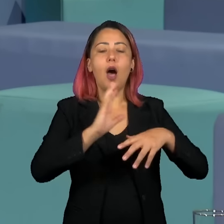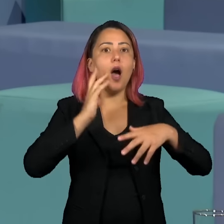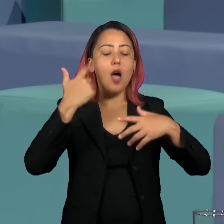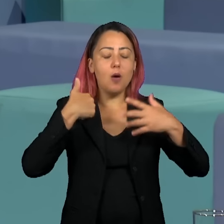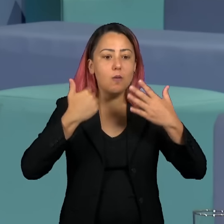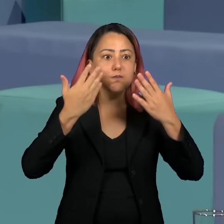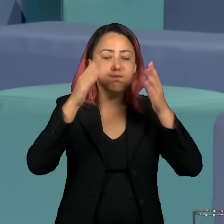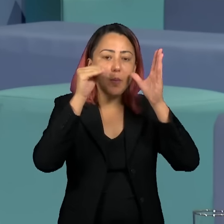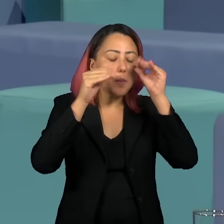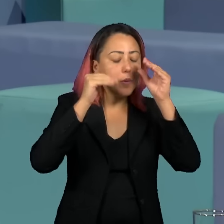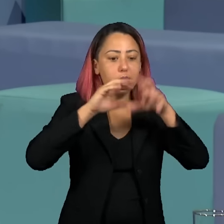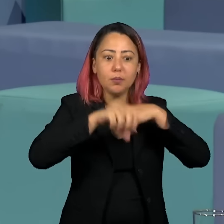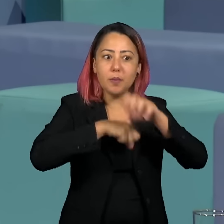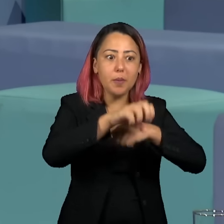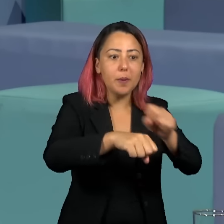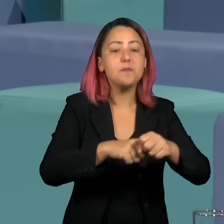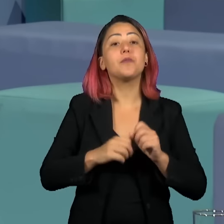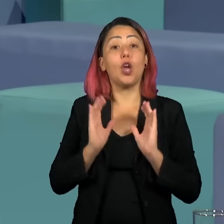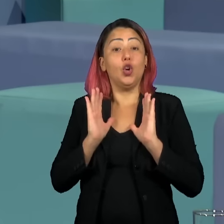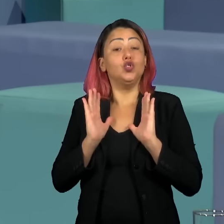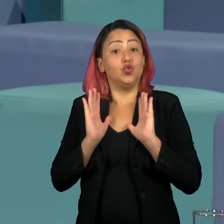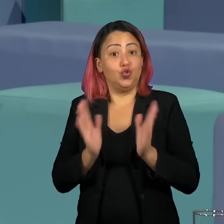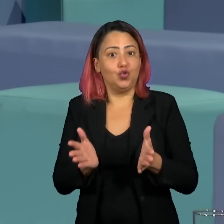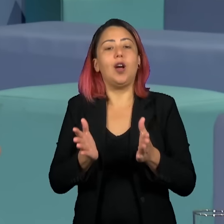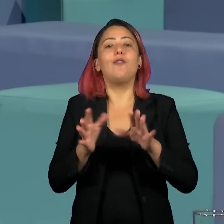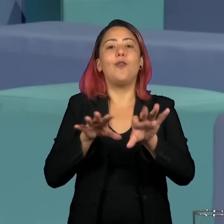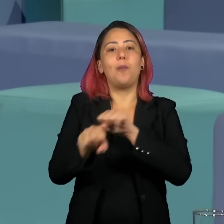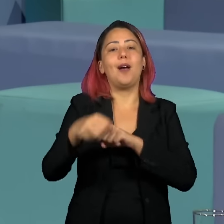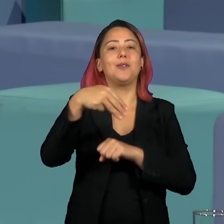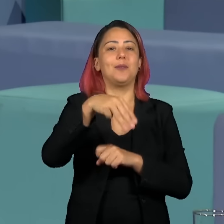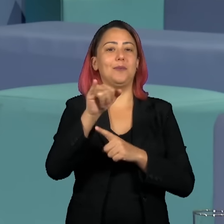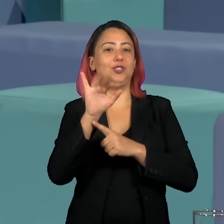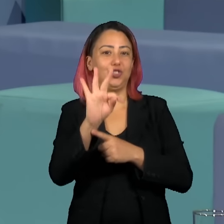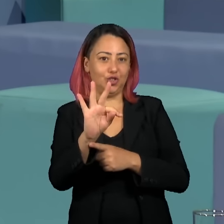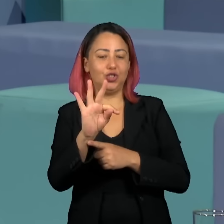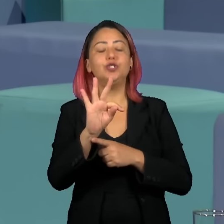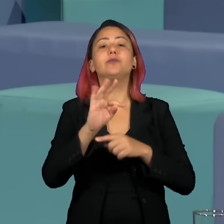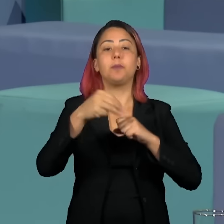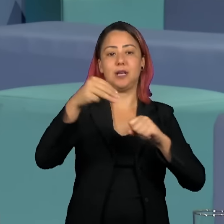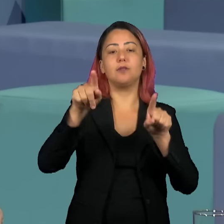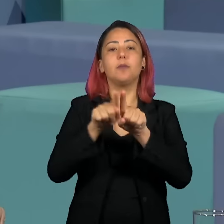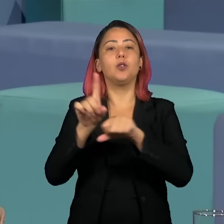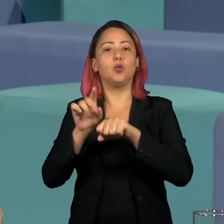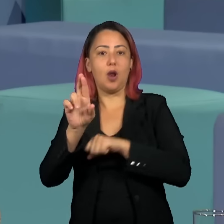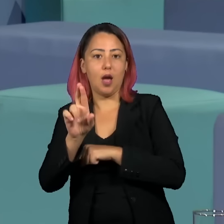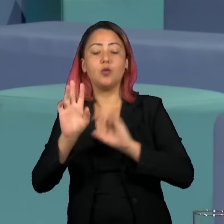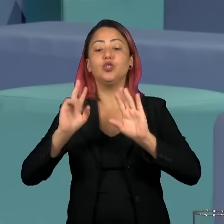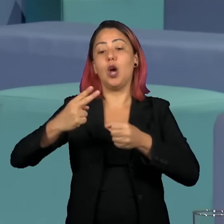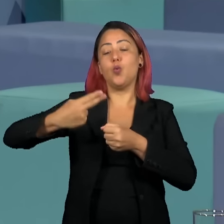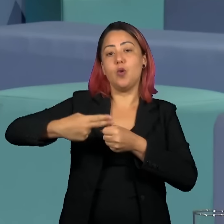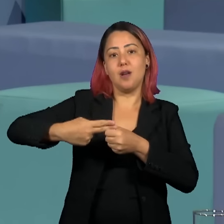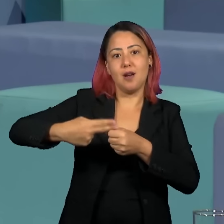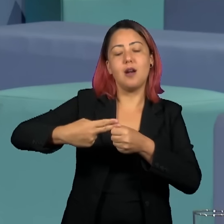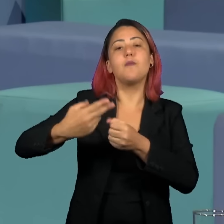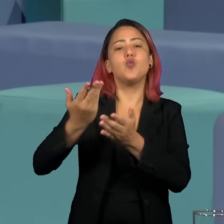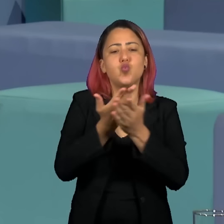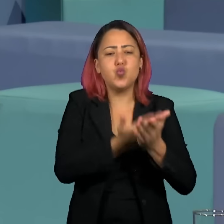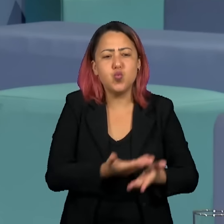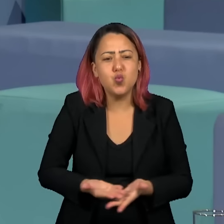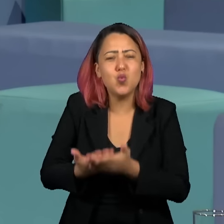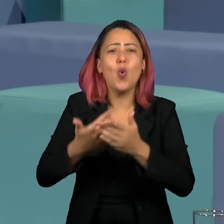doutorado né trabalhou na Unicamp na mediologia na engenharia elétrica e principalmente no núcleo informática aplicada da educação tem ações em